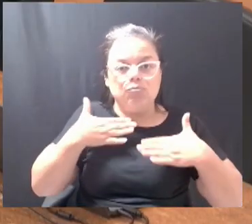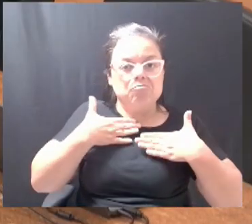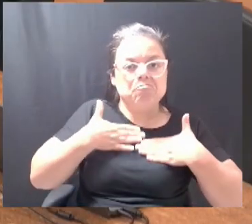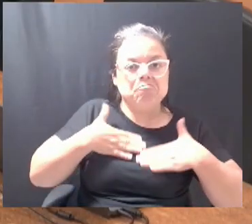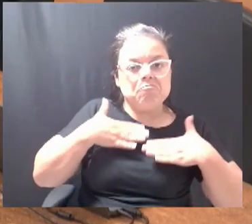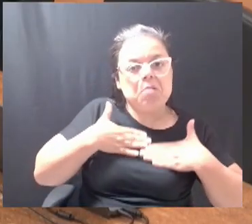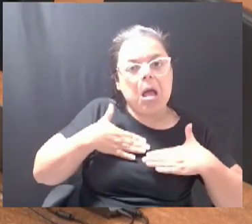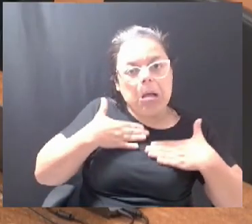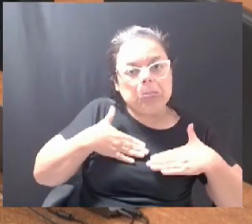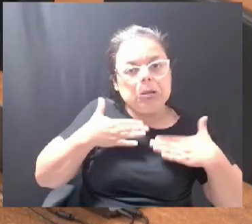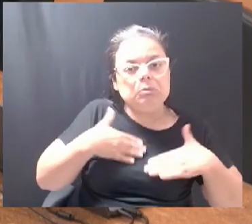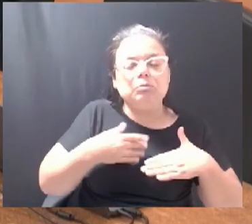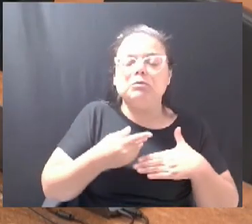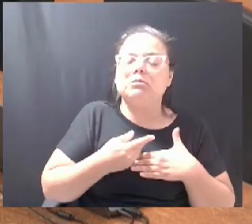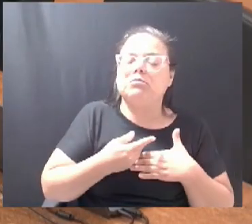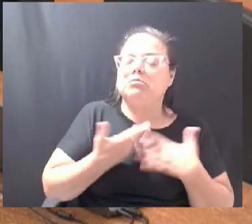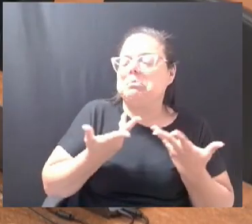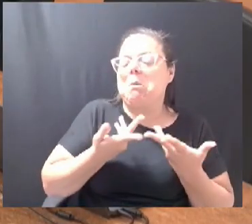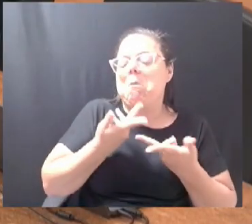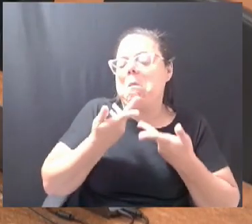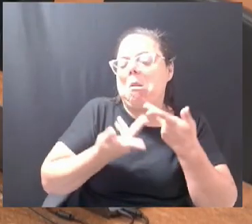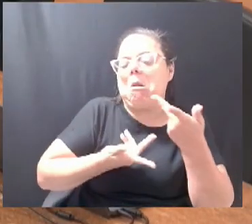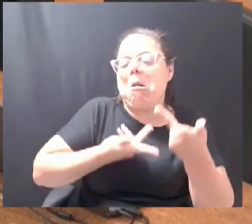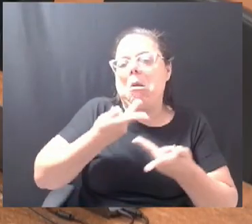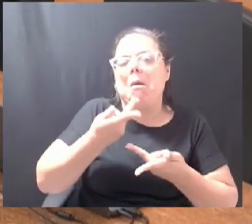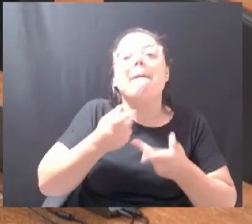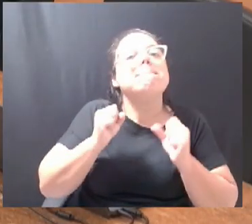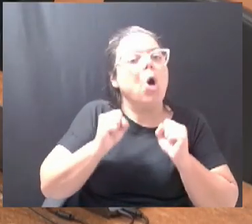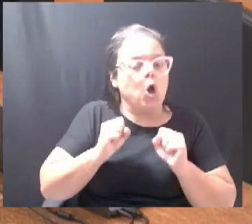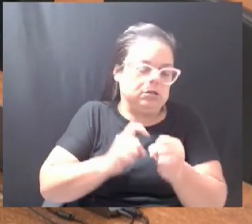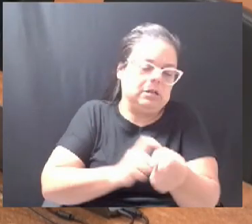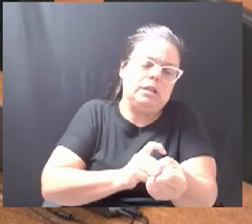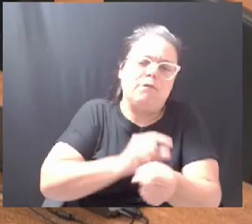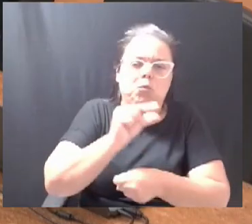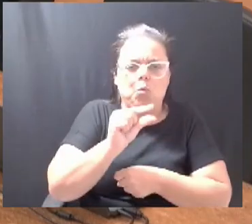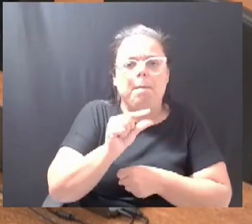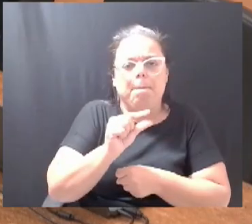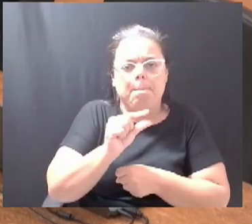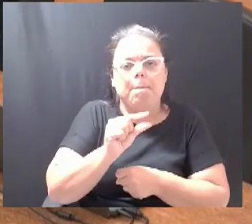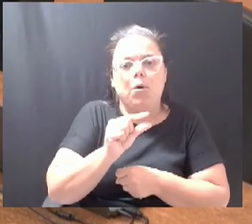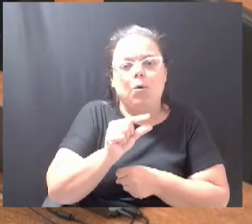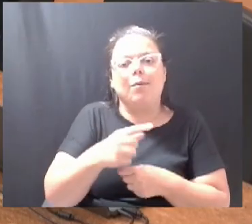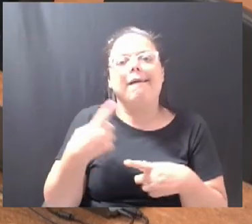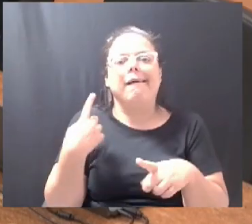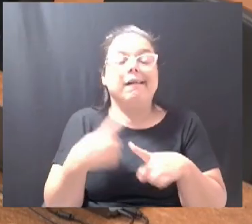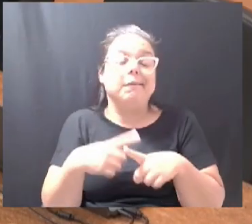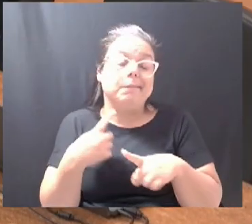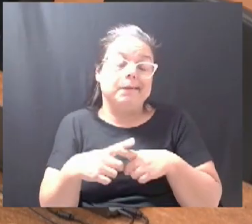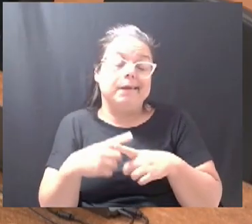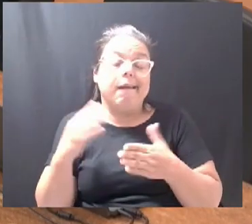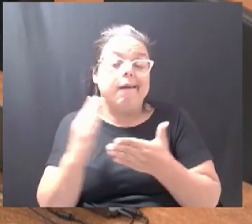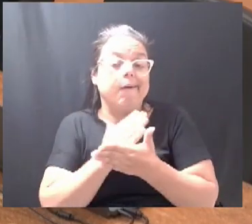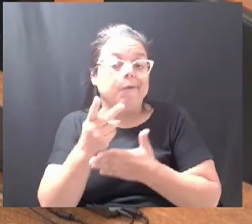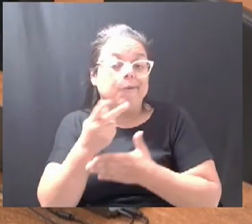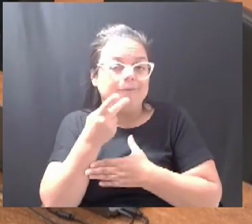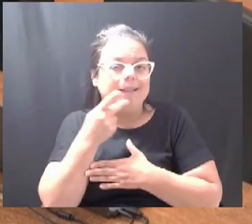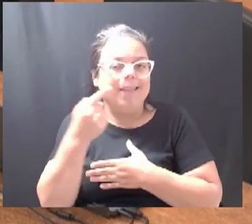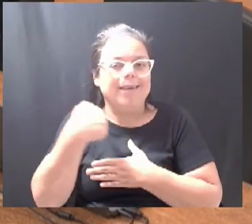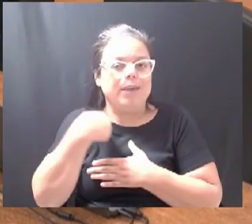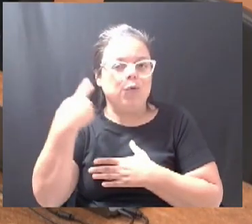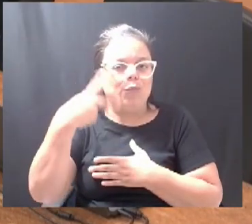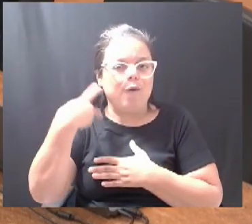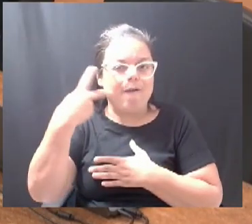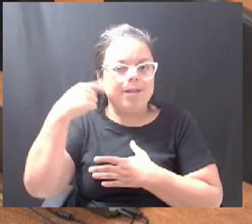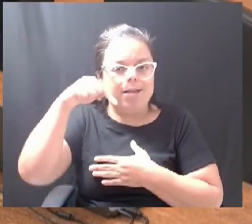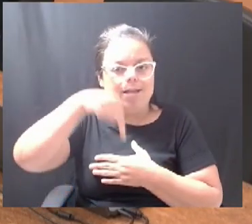bem, assim, eu posso até estar nervosa. Às vezes o pessoal até fala assim, porque eu sou uma das vereadoras aqui que que vai